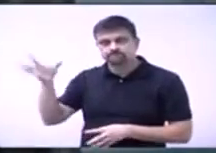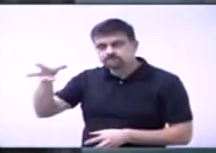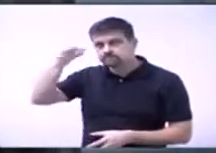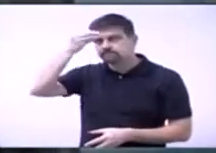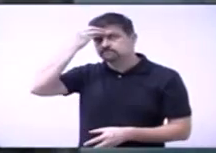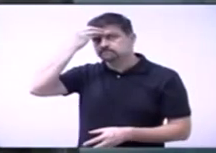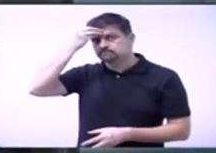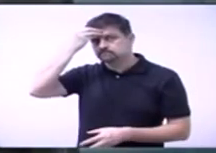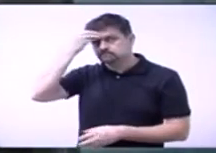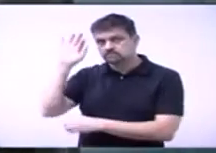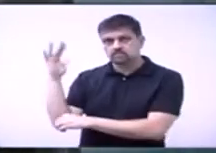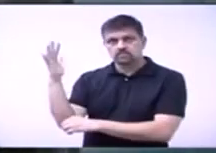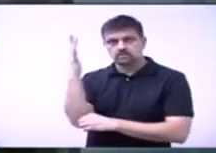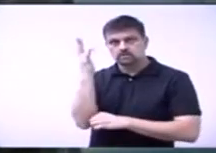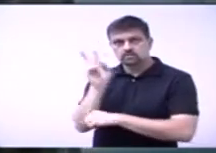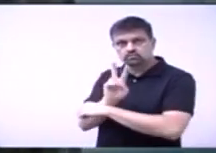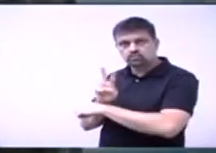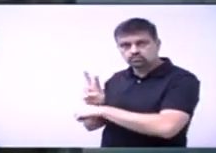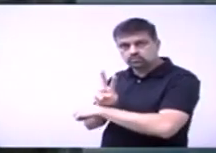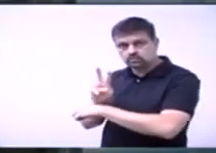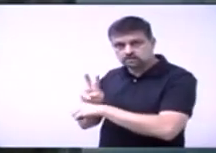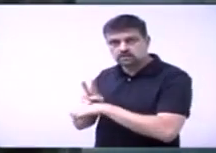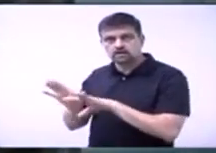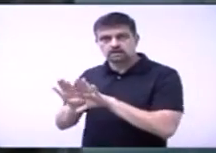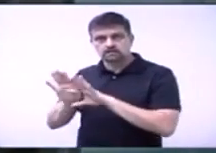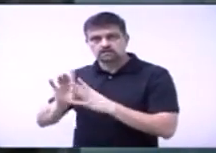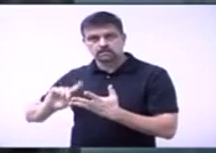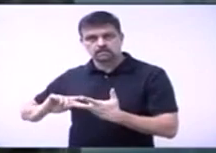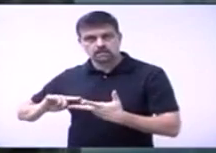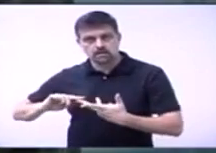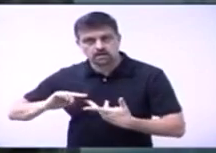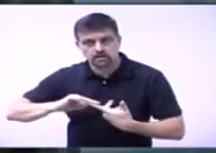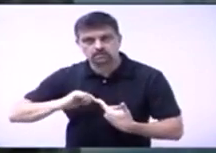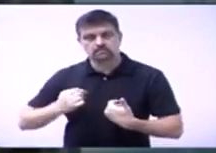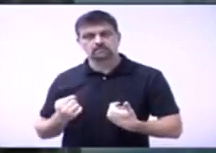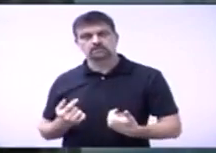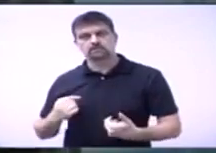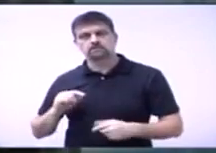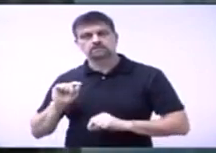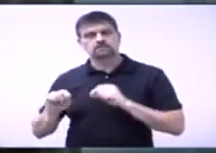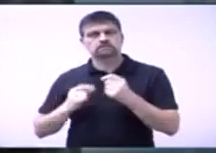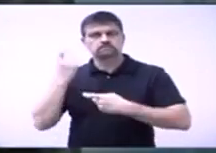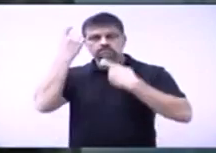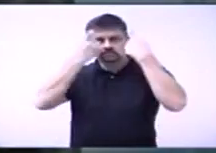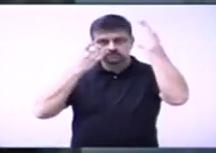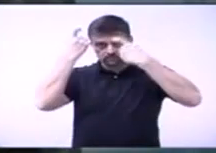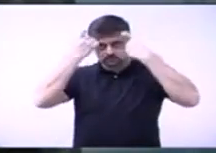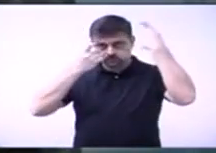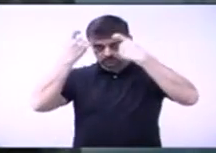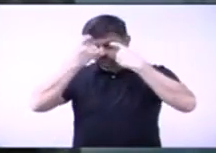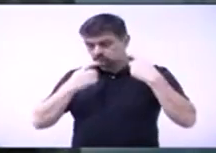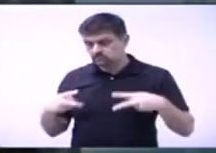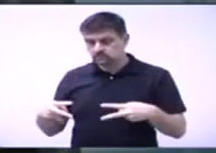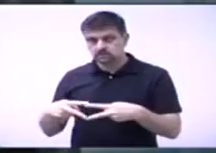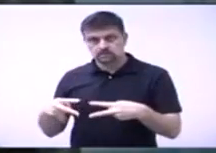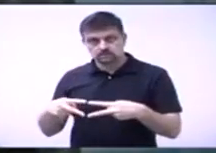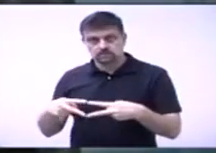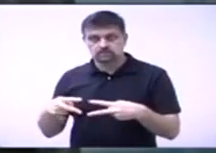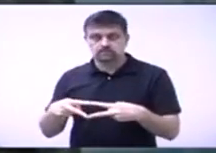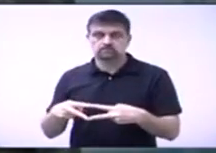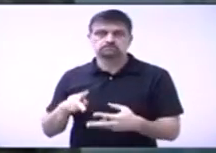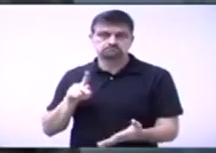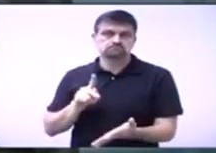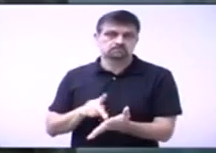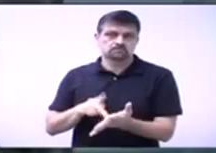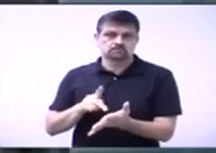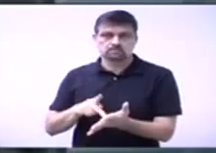a preservação da ecologia, as questões que muito preocupam aqui na cidade, tanto é